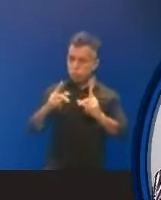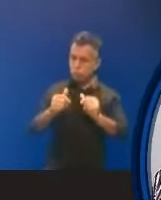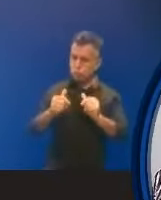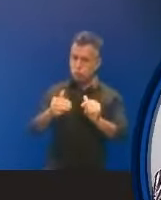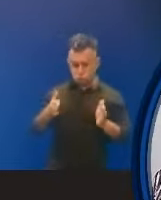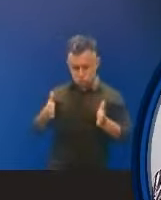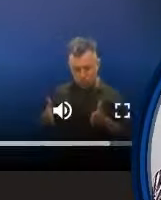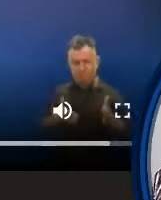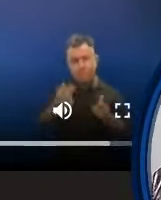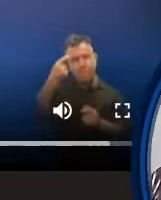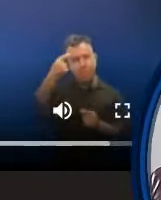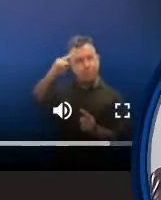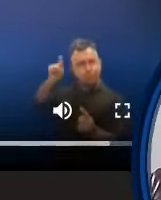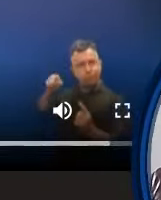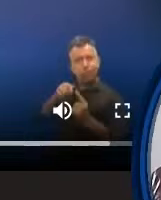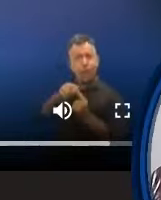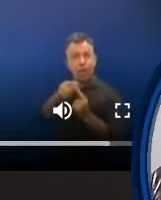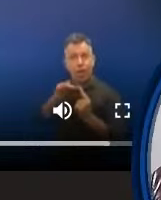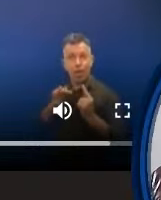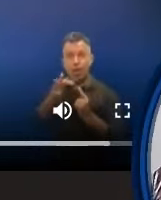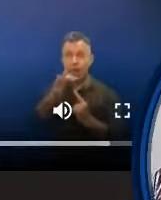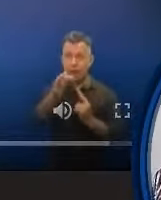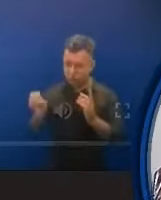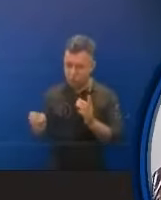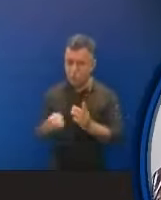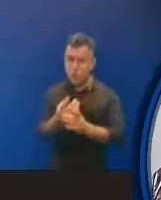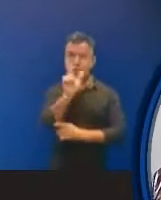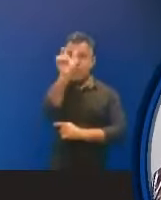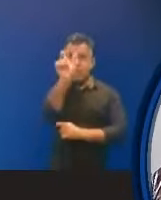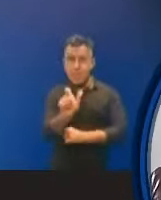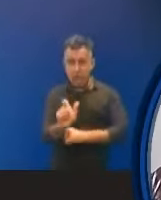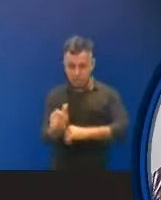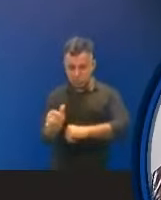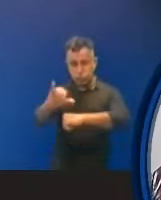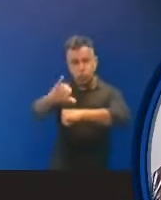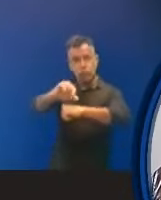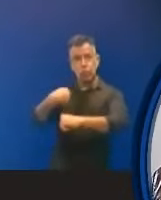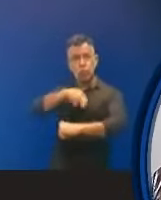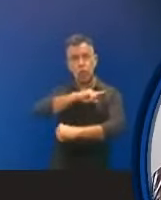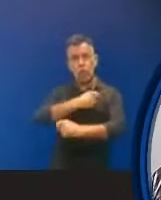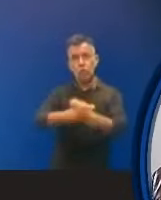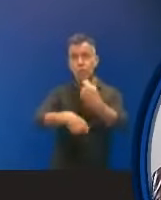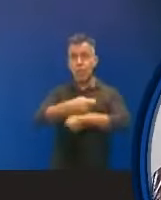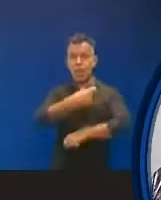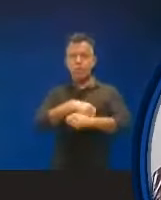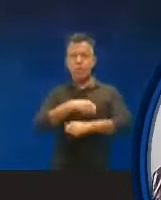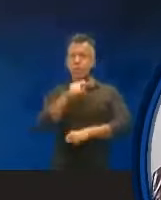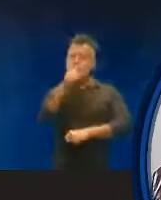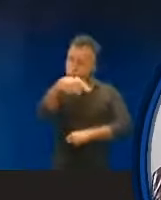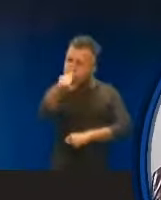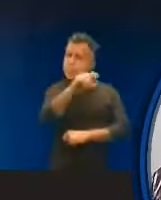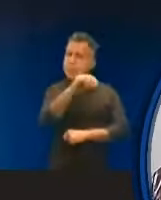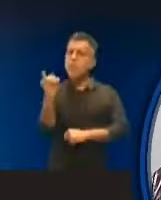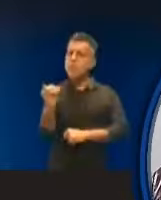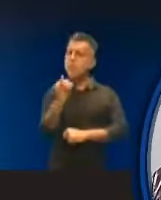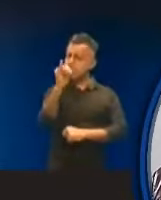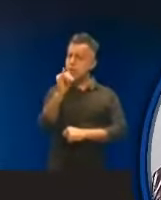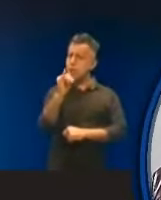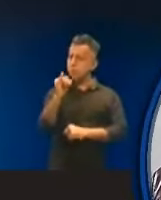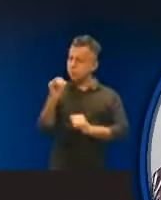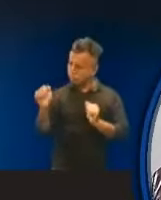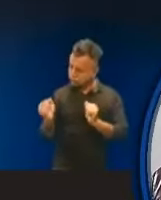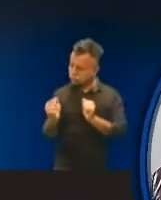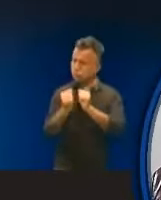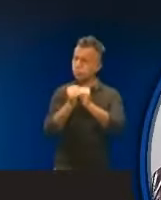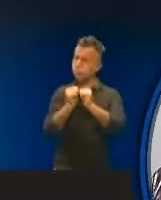de futuro. Inovação e indivíduo no centro do nosso negócio. Vocês são parte importante na